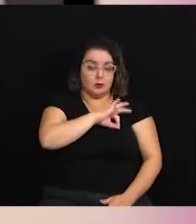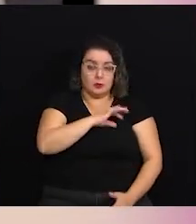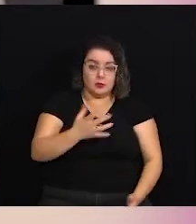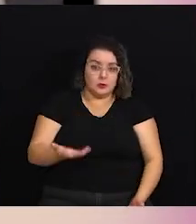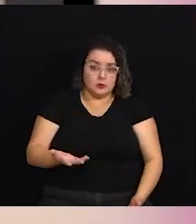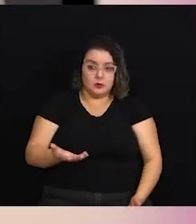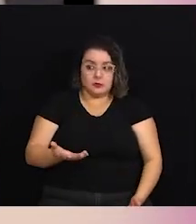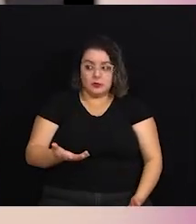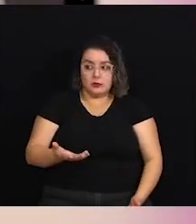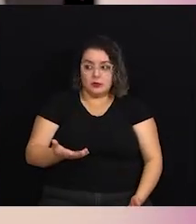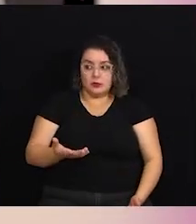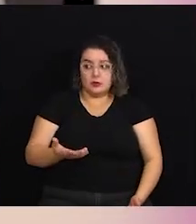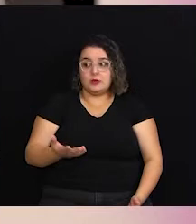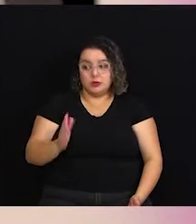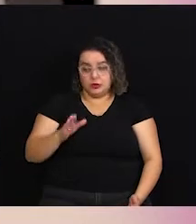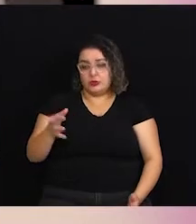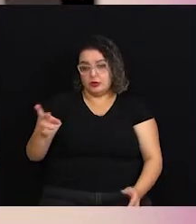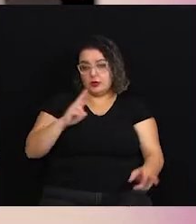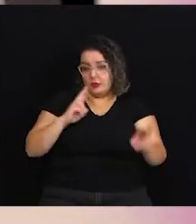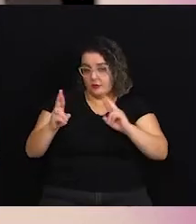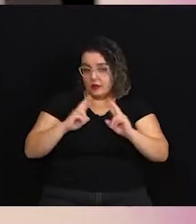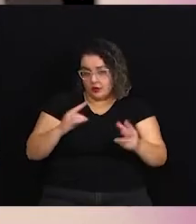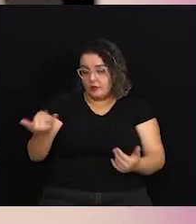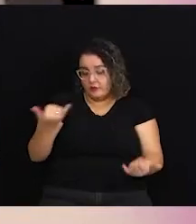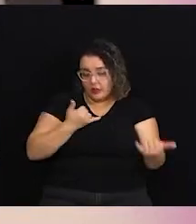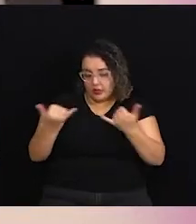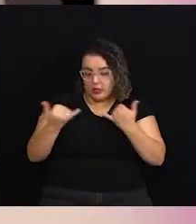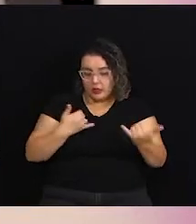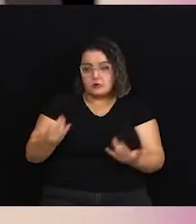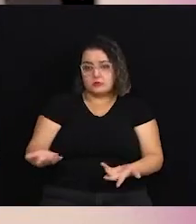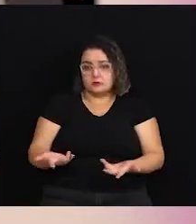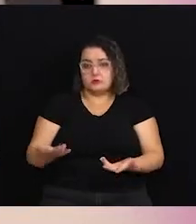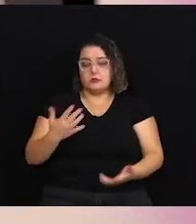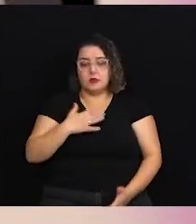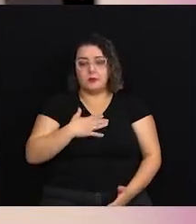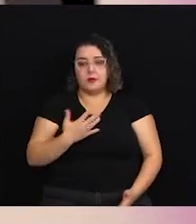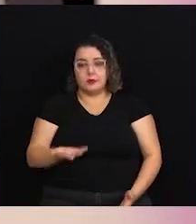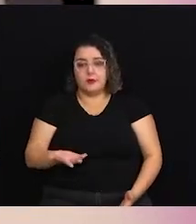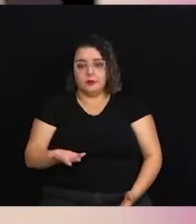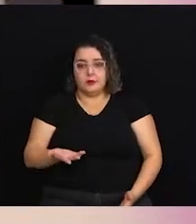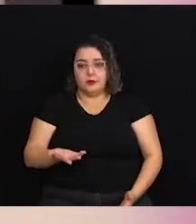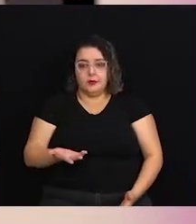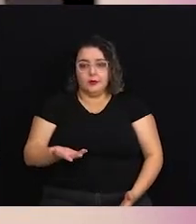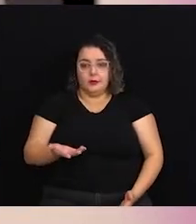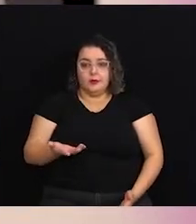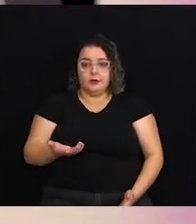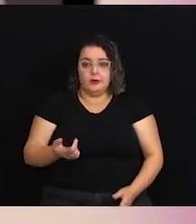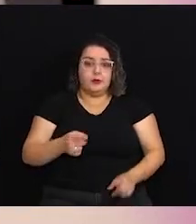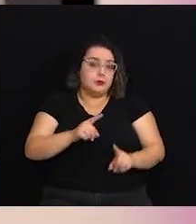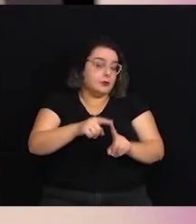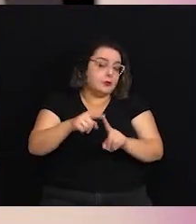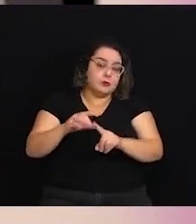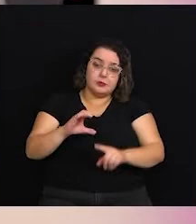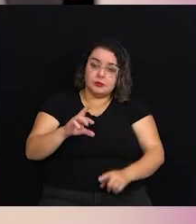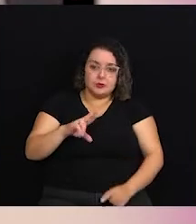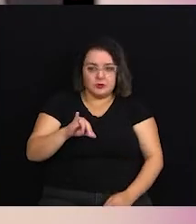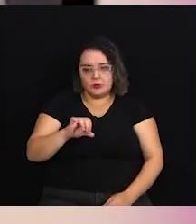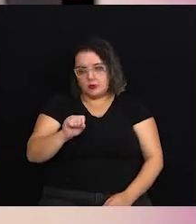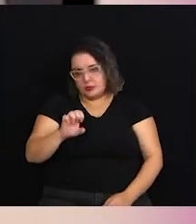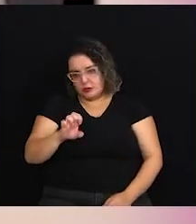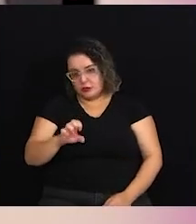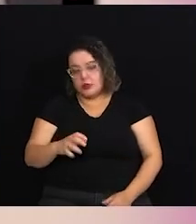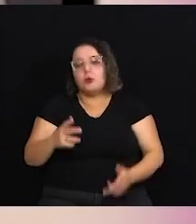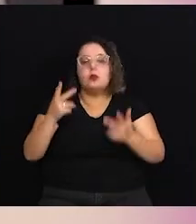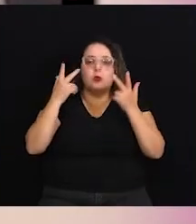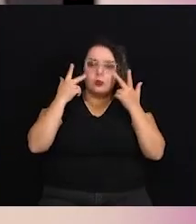eu já pessoa já me ri o horário desses episódios né o quanto de fato são tipo de crise o